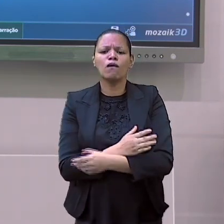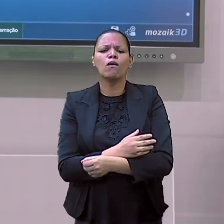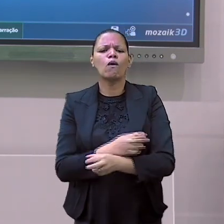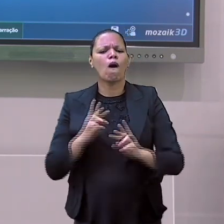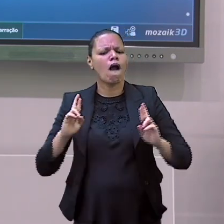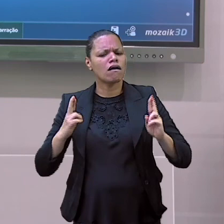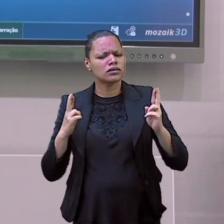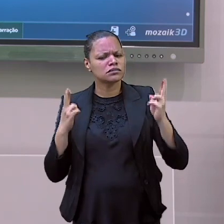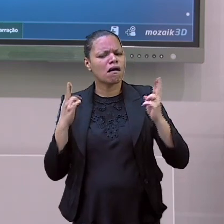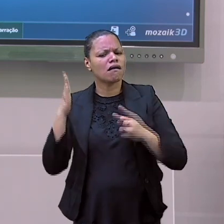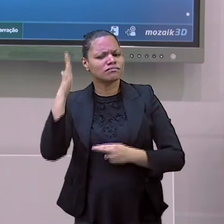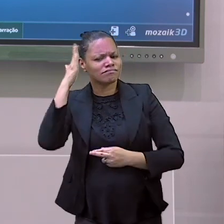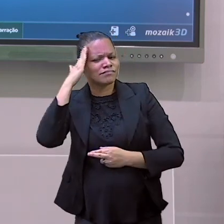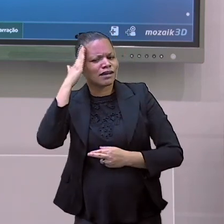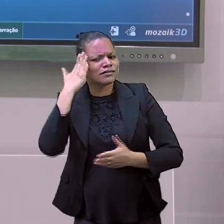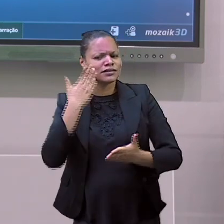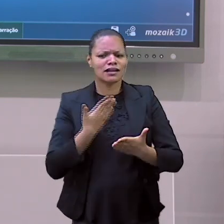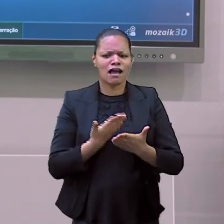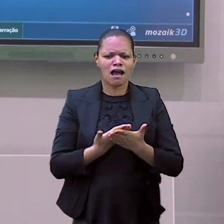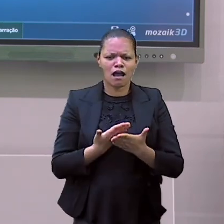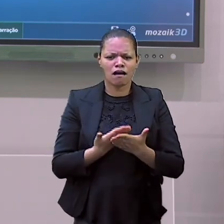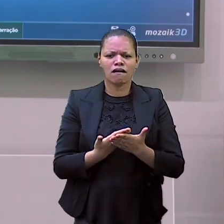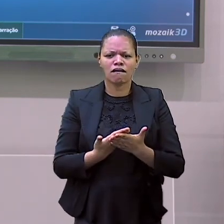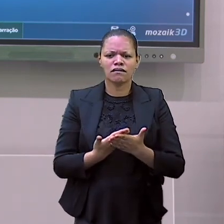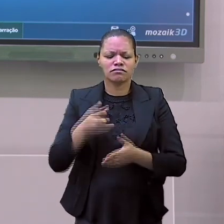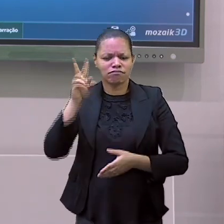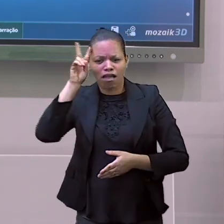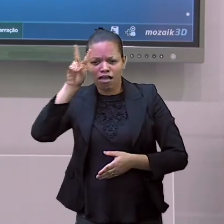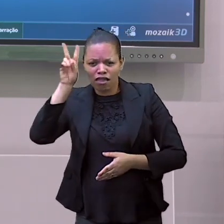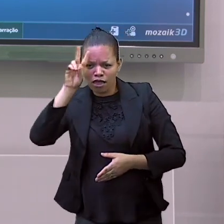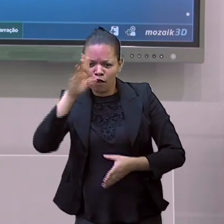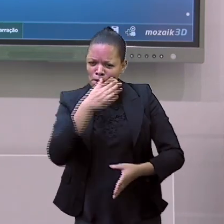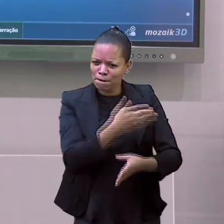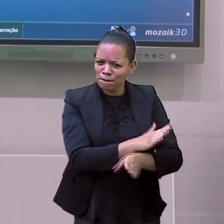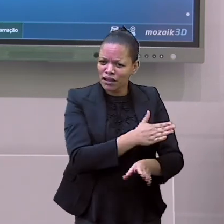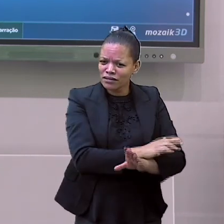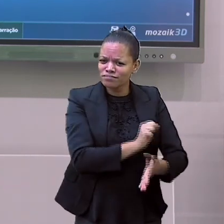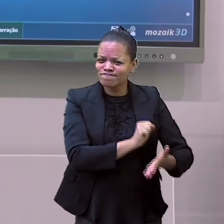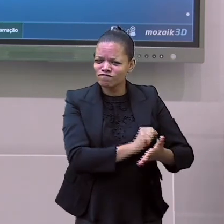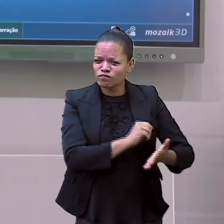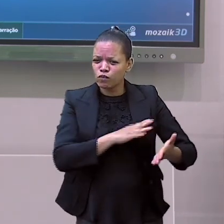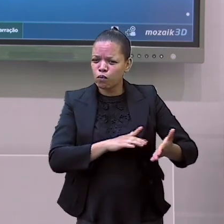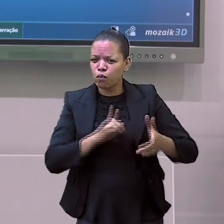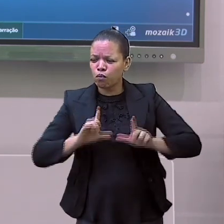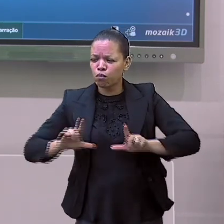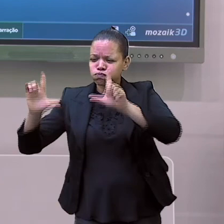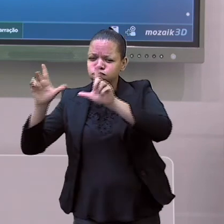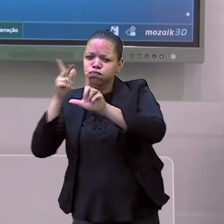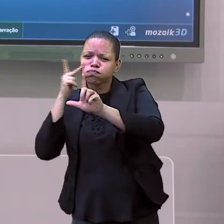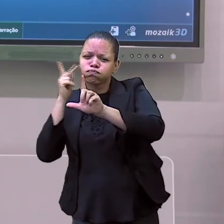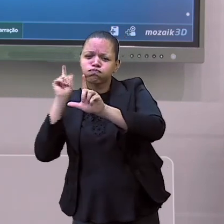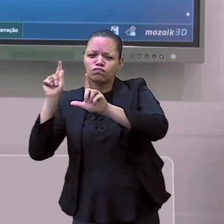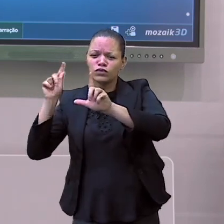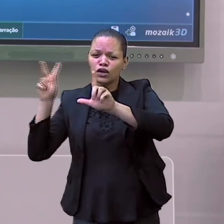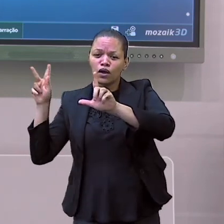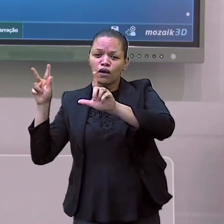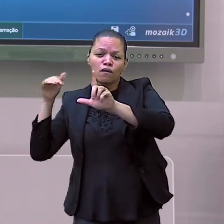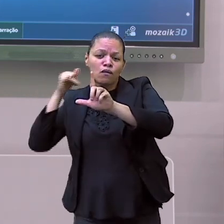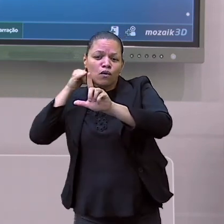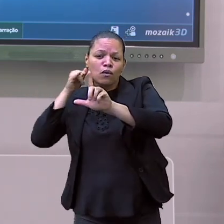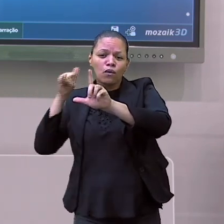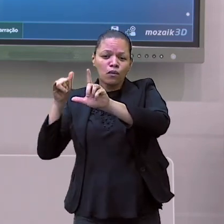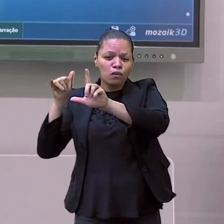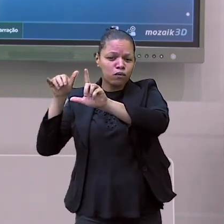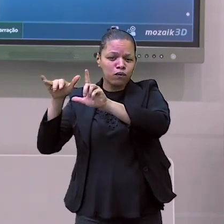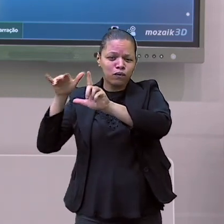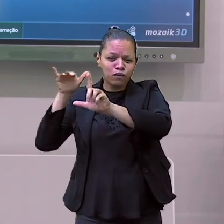em prática. E para acessar nossas atividades na plataforma SMED GV, aponte a câmera do seu celular na imagem